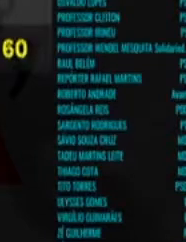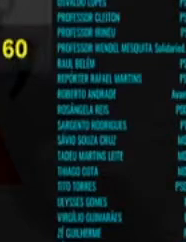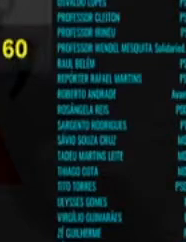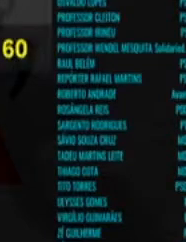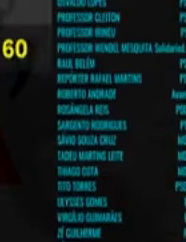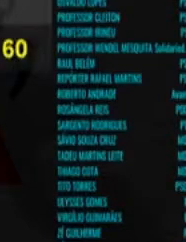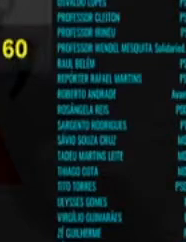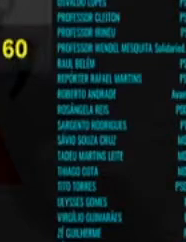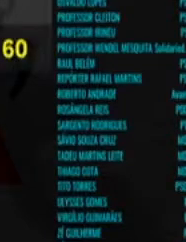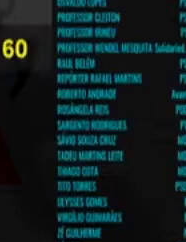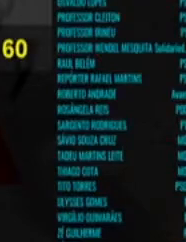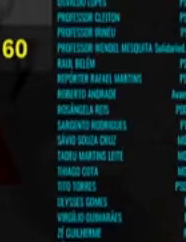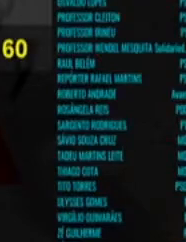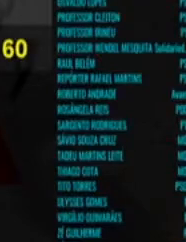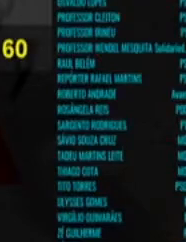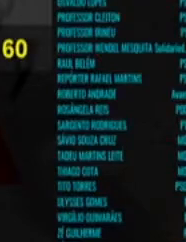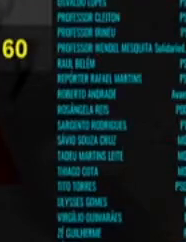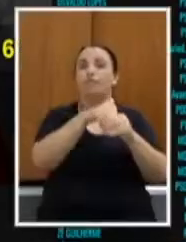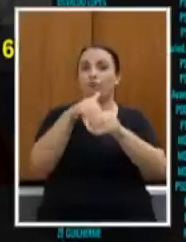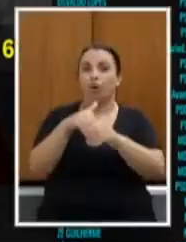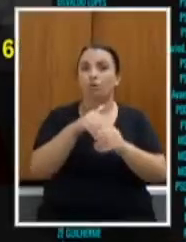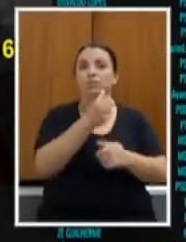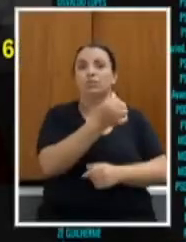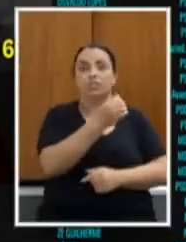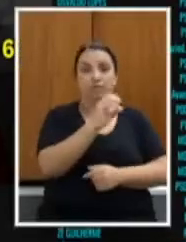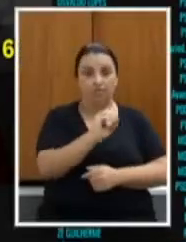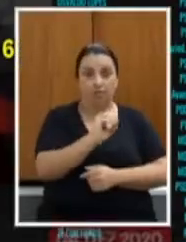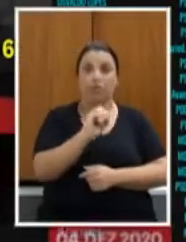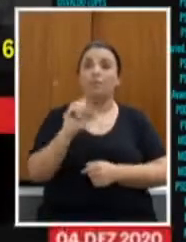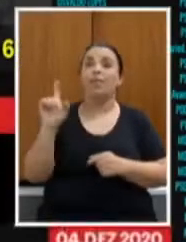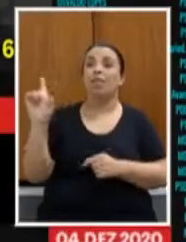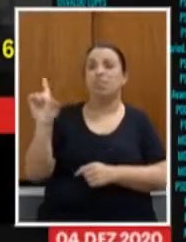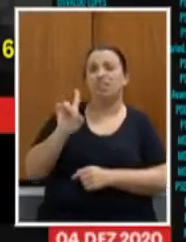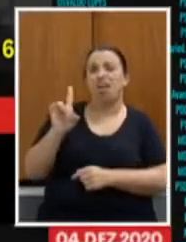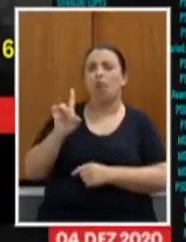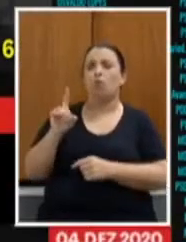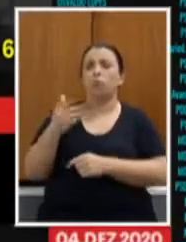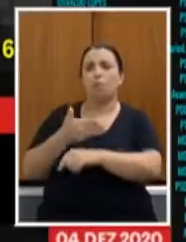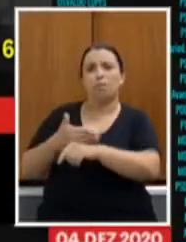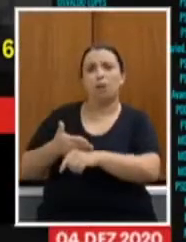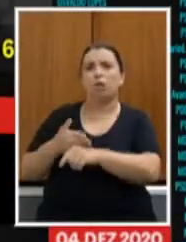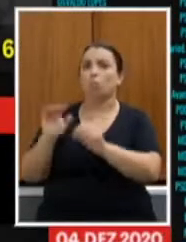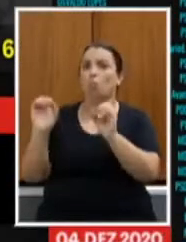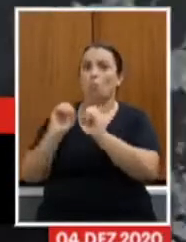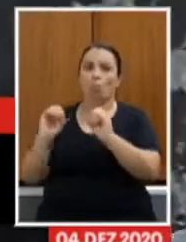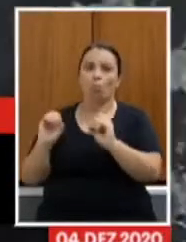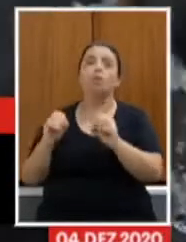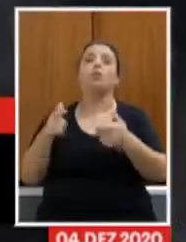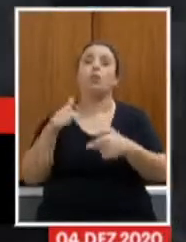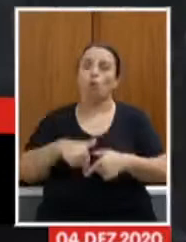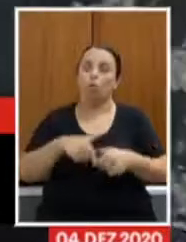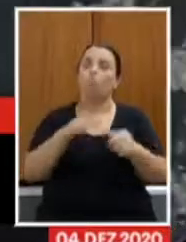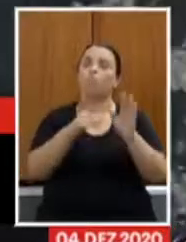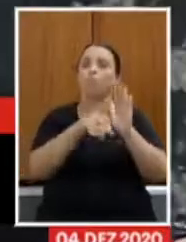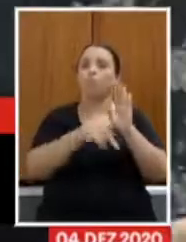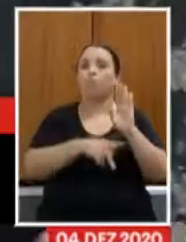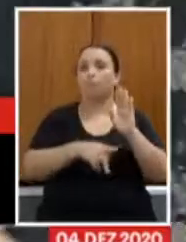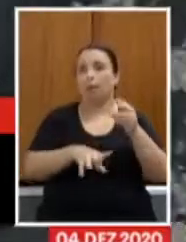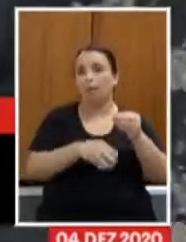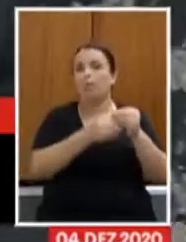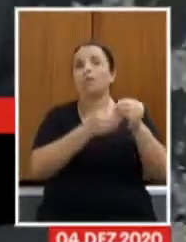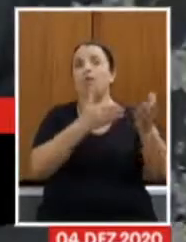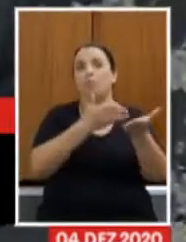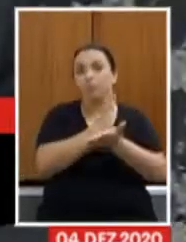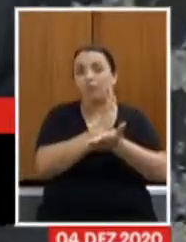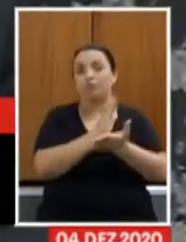Votaram sim 60 senhoras e senhores deputados, não houve voto não nem branco, portanto está aprovado o projeto. Discussão